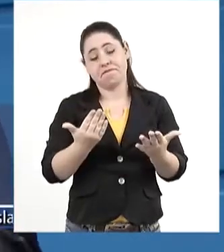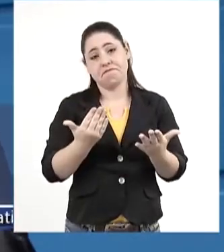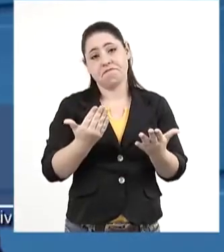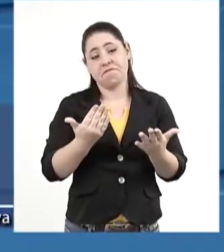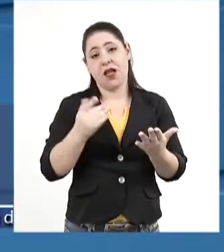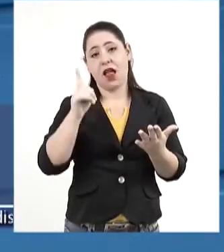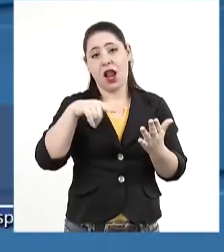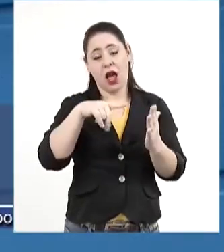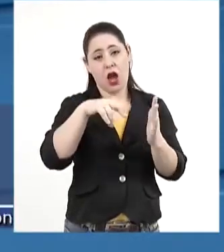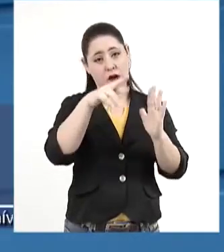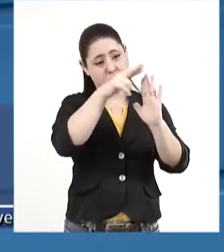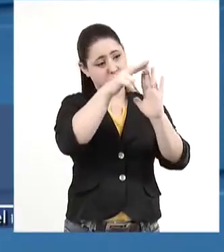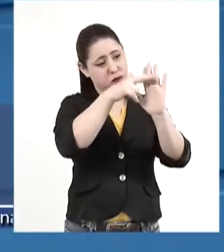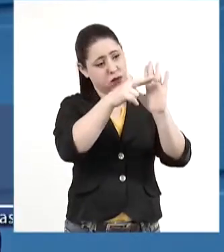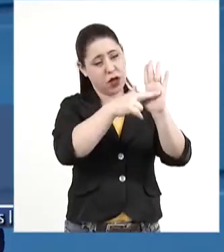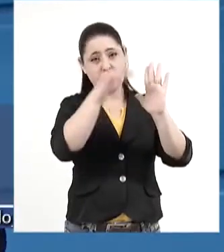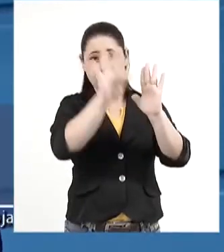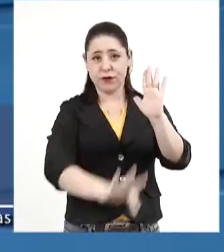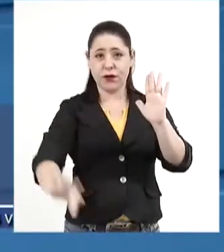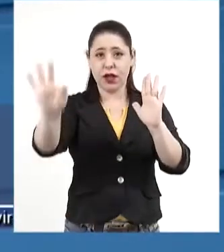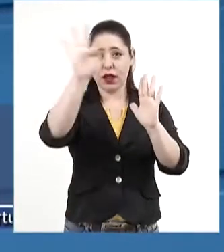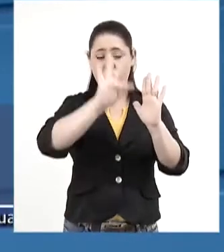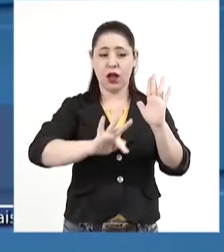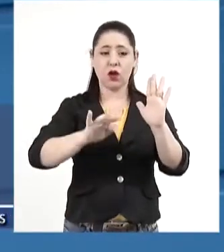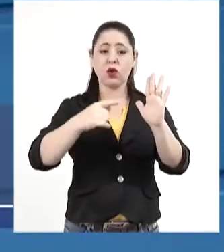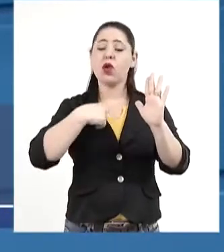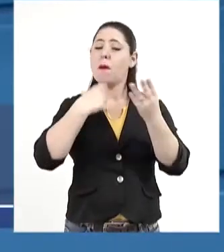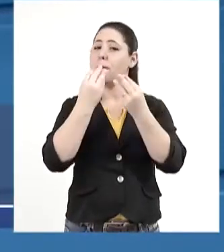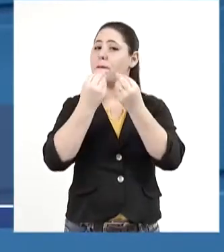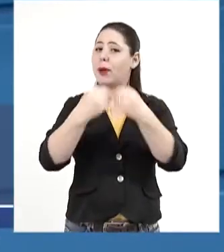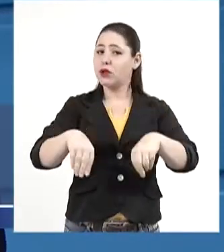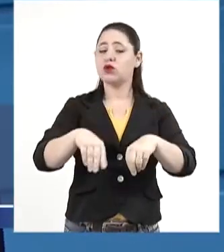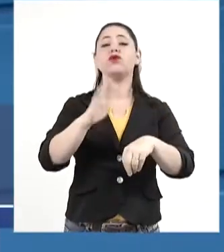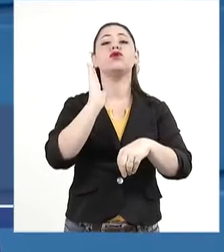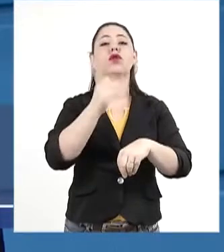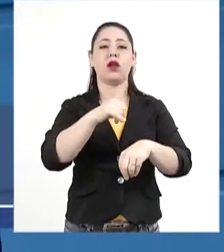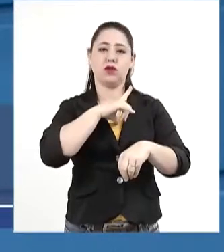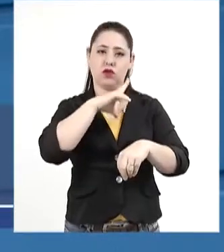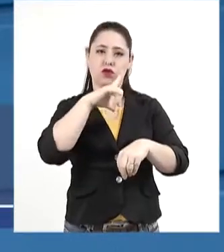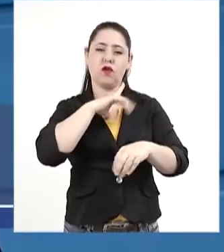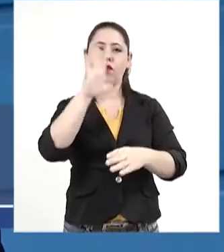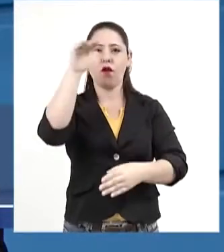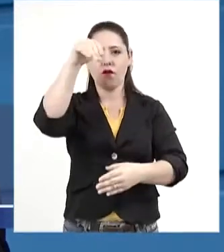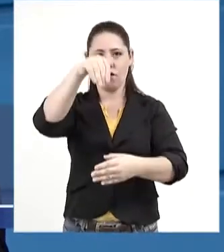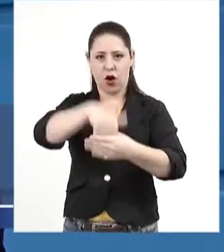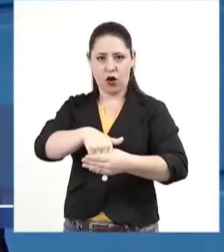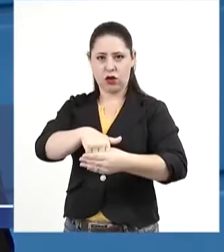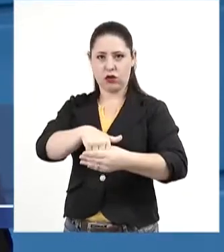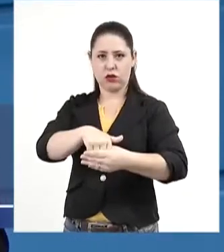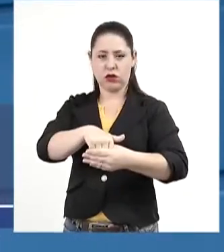regra federal de legenda, a qual eu já fui prejudicado. Eu tive os votos